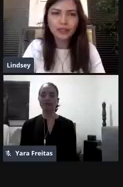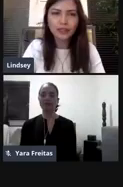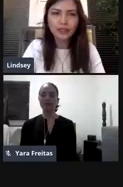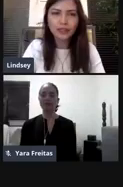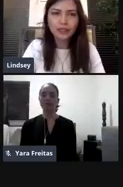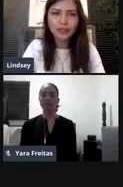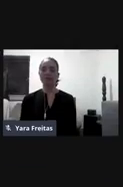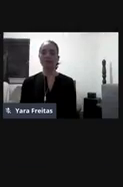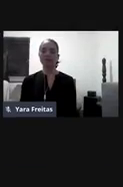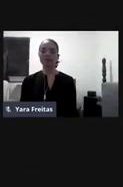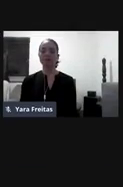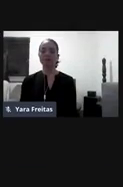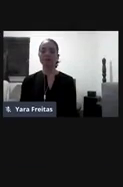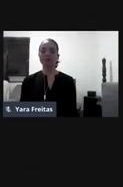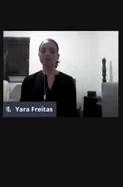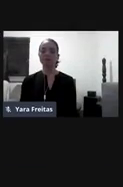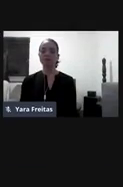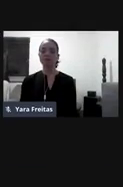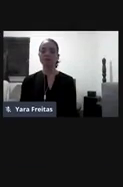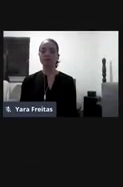imagem.